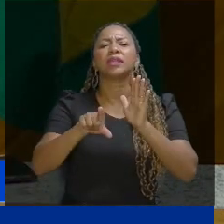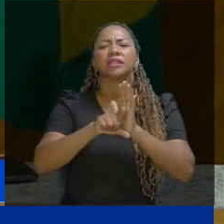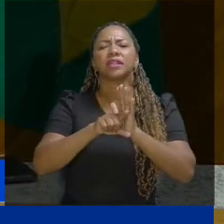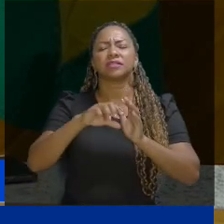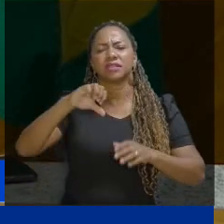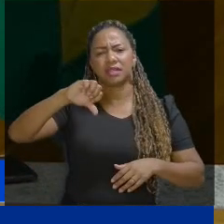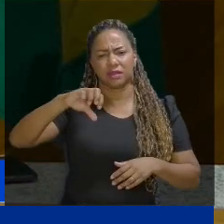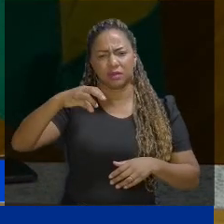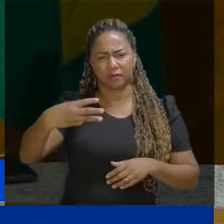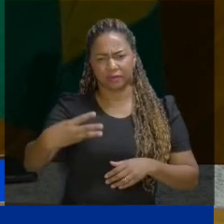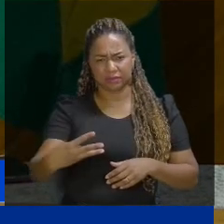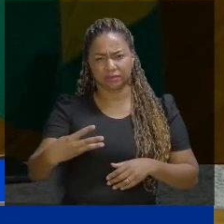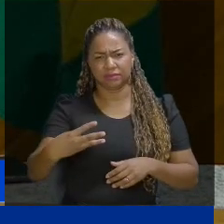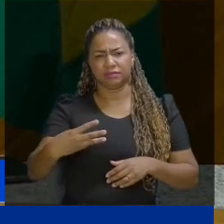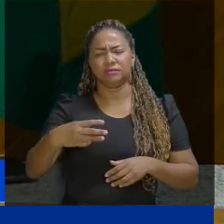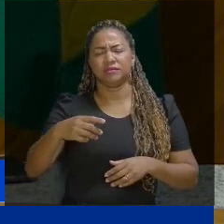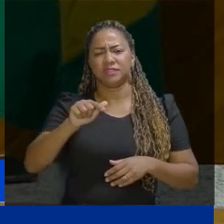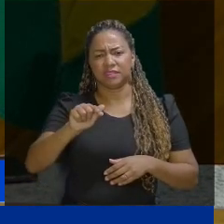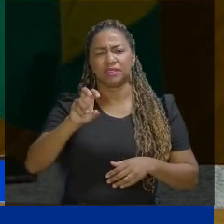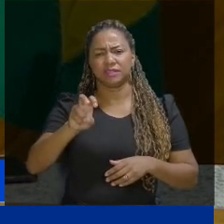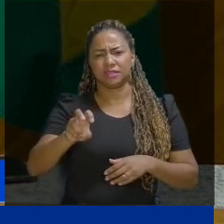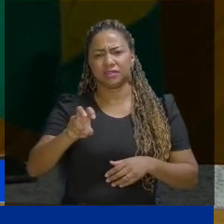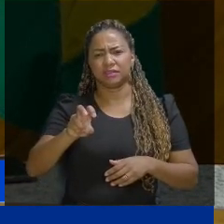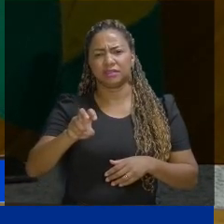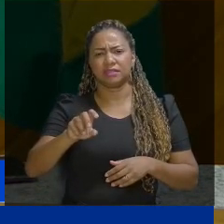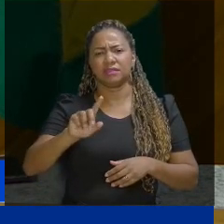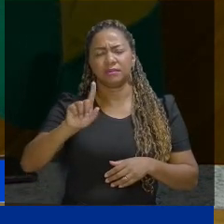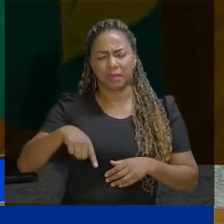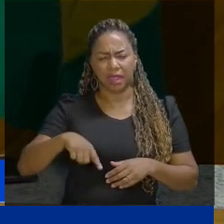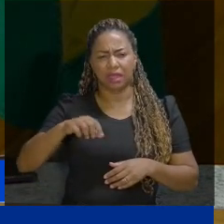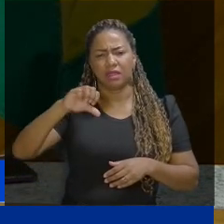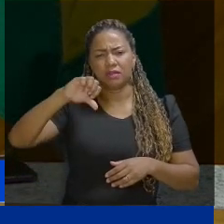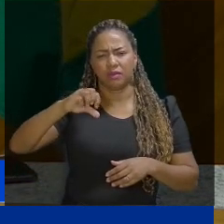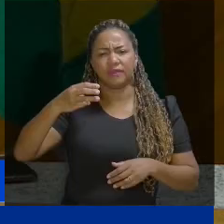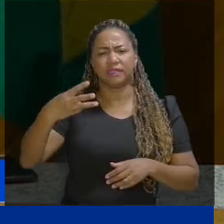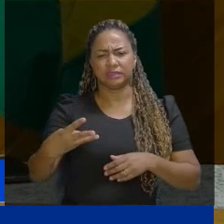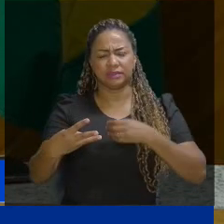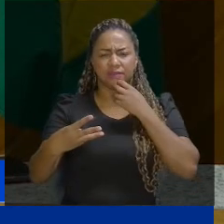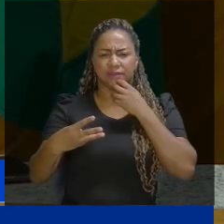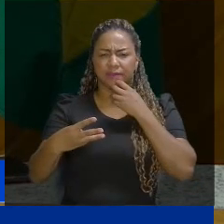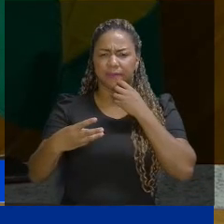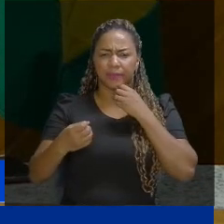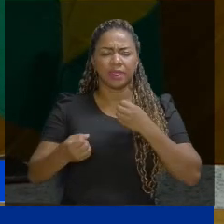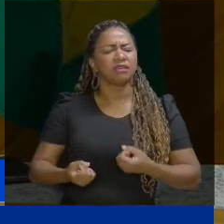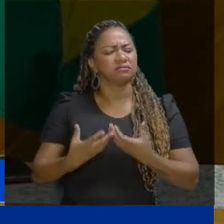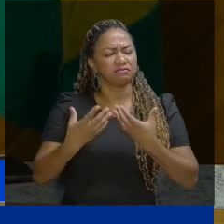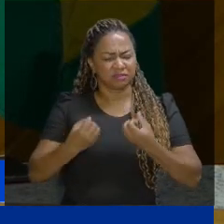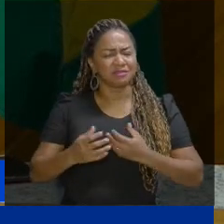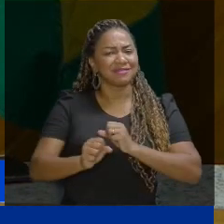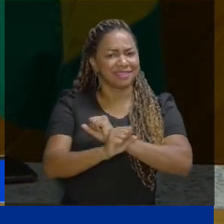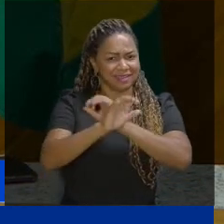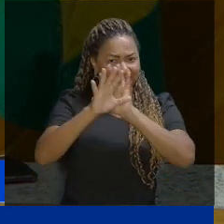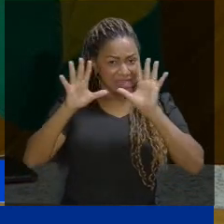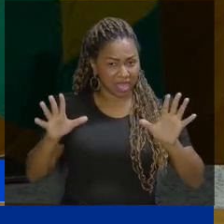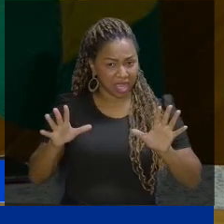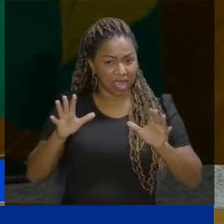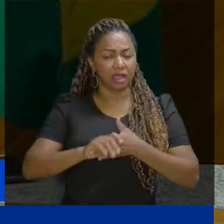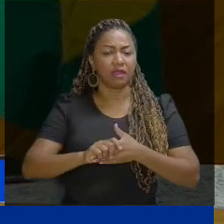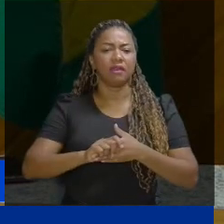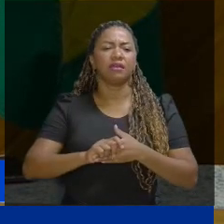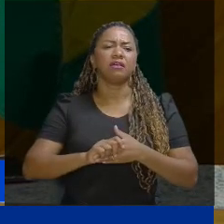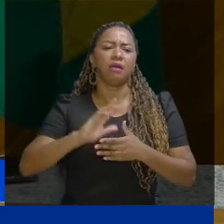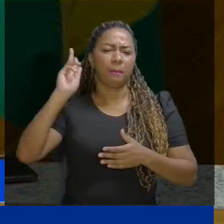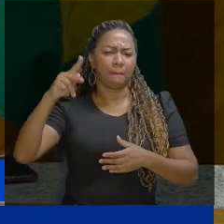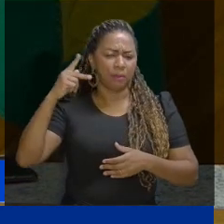Complementar 93, a Lei Complementar 75 de 93, é expressa ao dizer que cabe ao Procurador